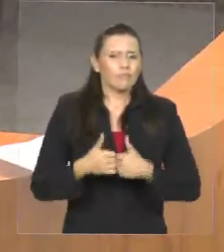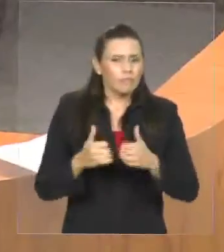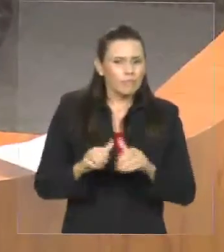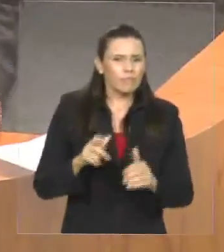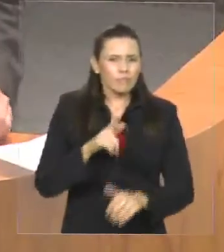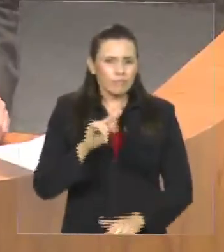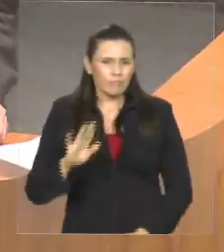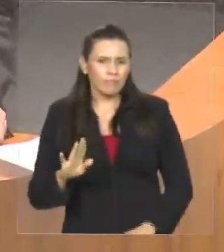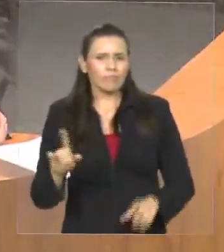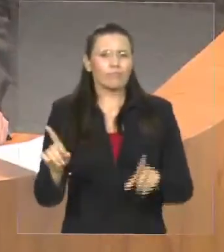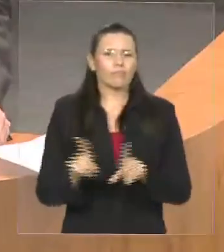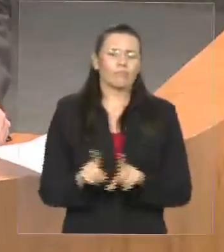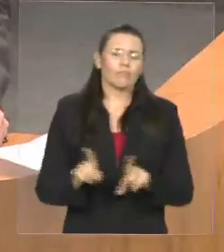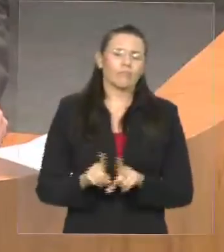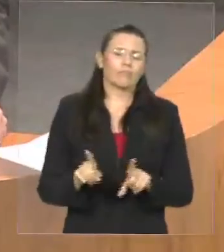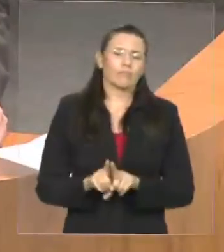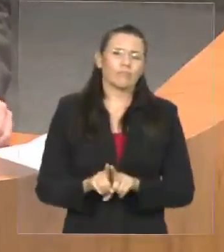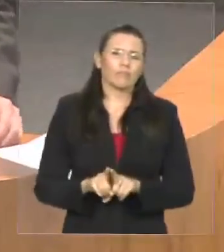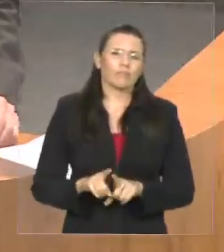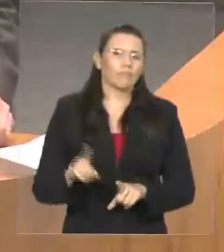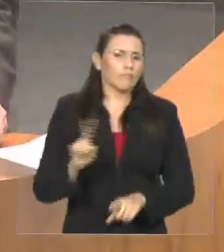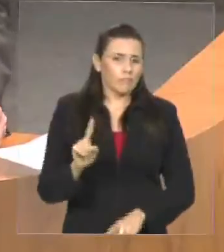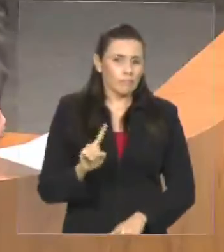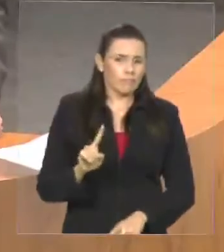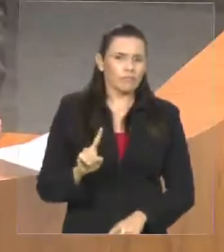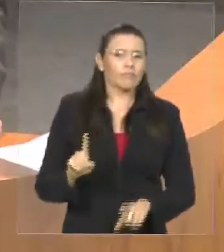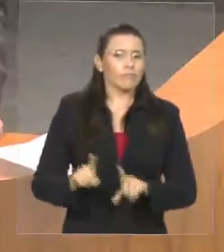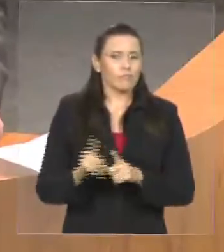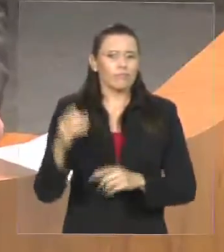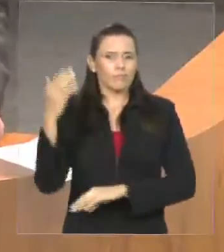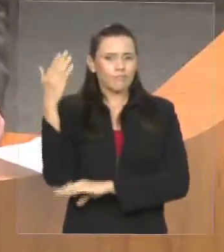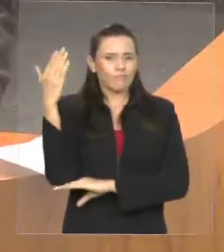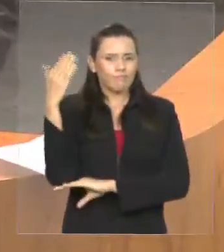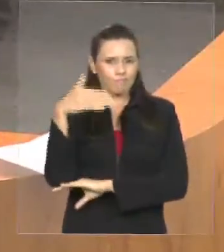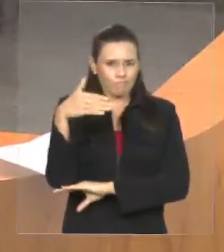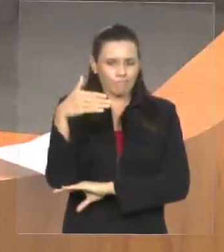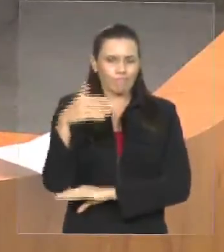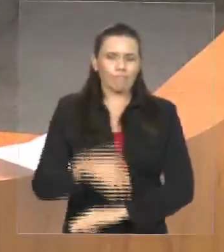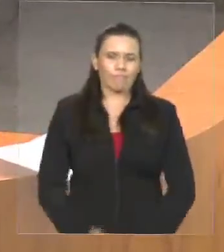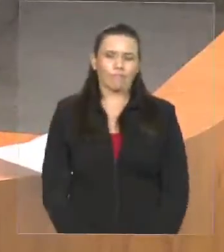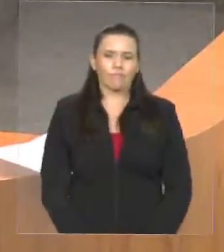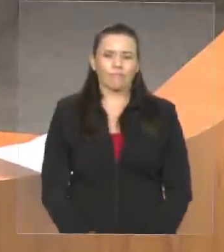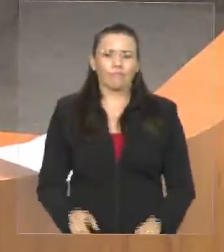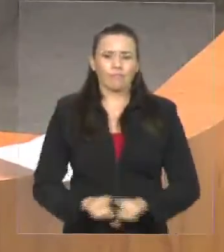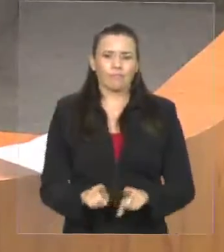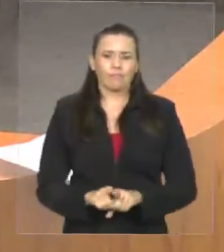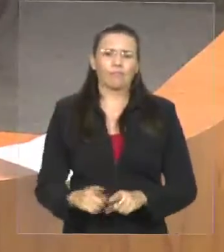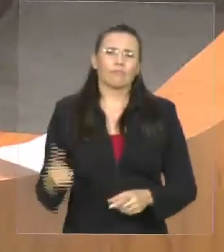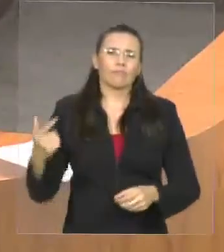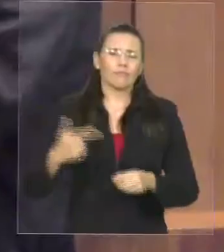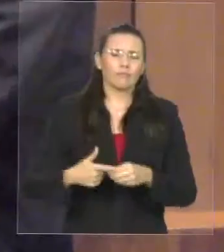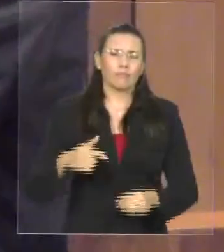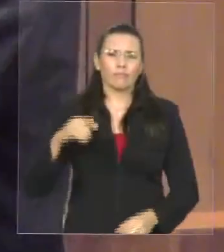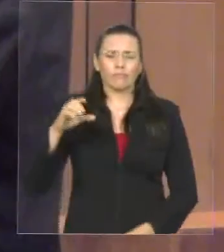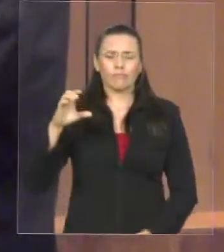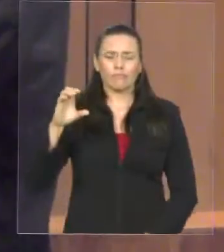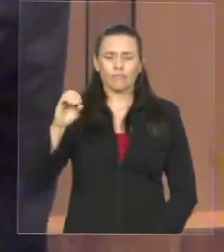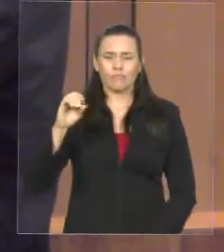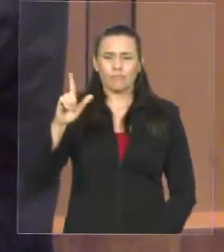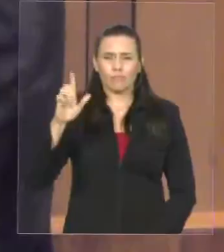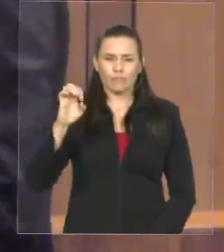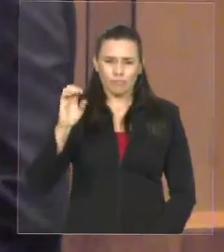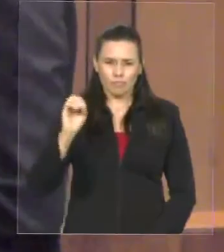esses tipos de combustível. Temos o óleo combustível de baixo teor de enxofre, que passará e